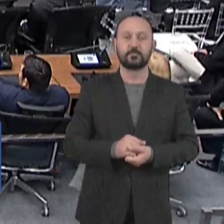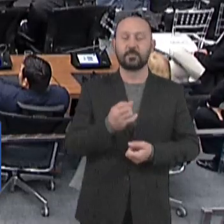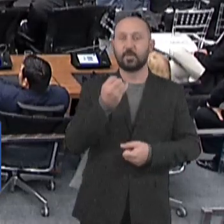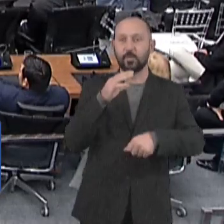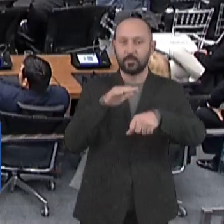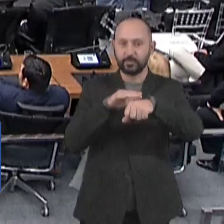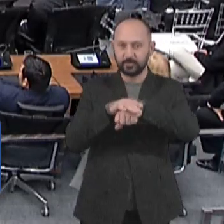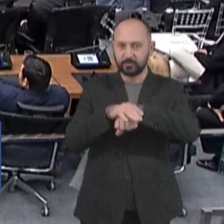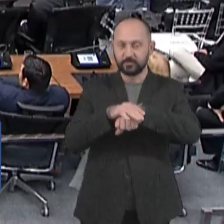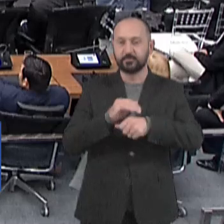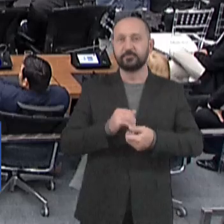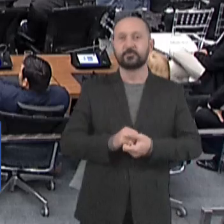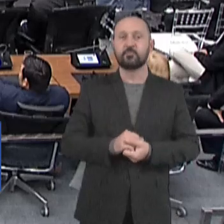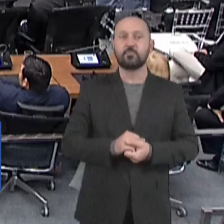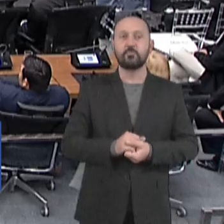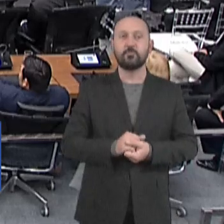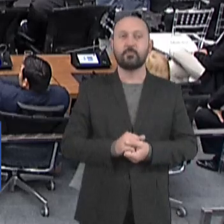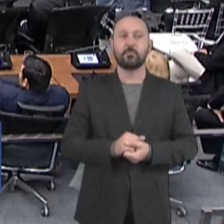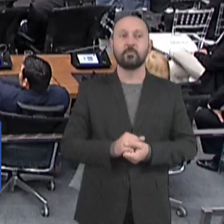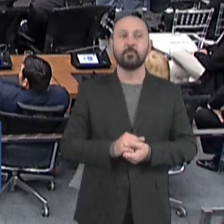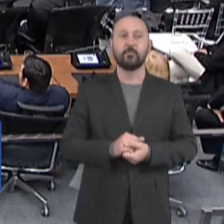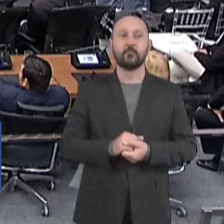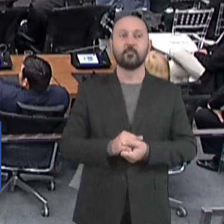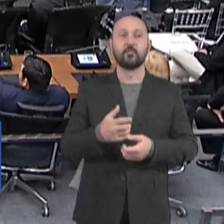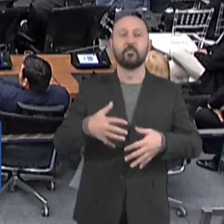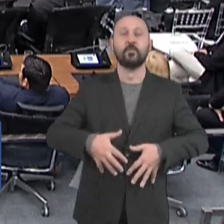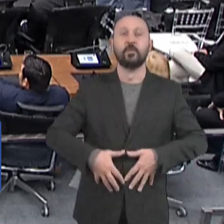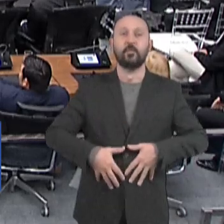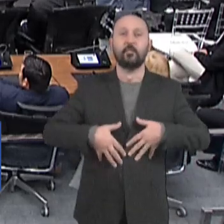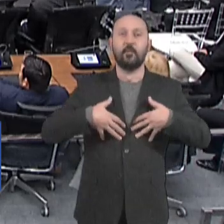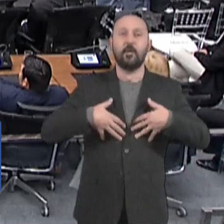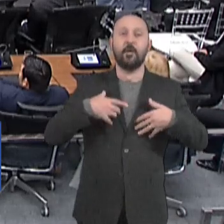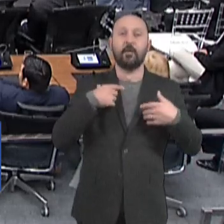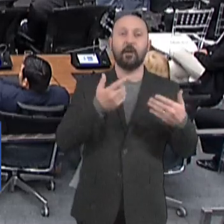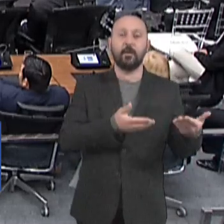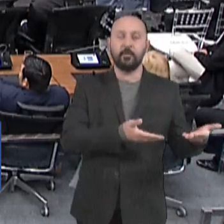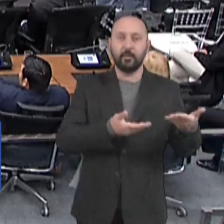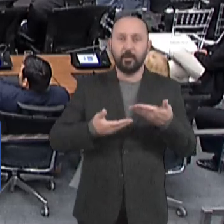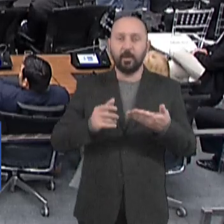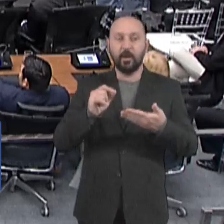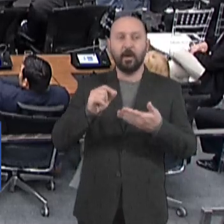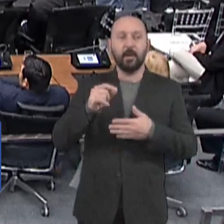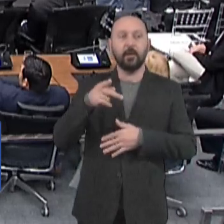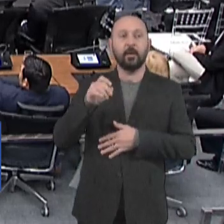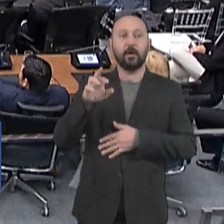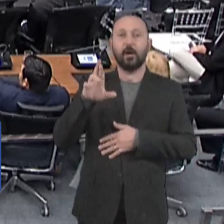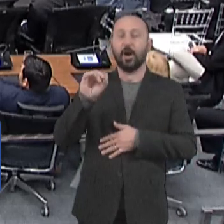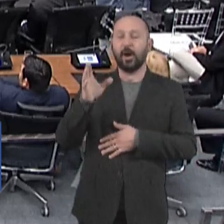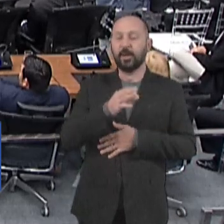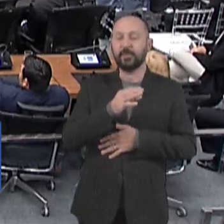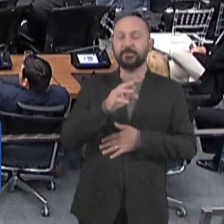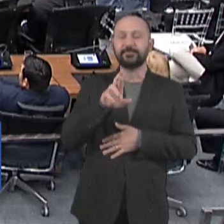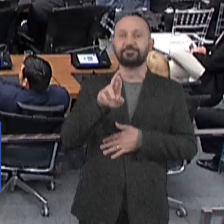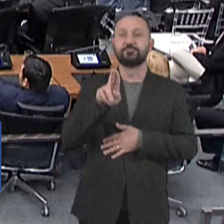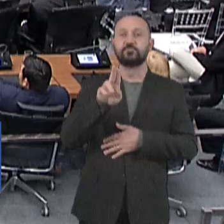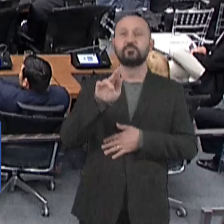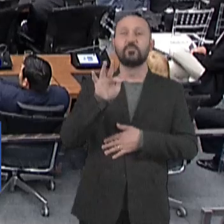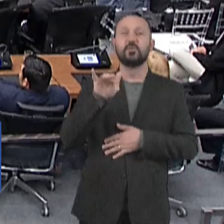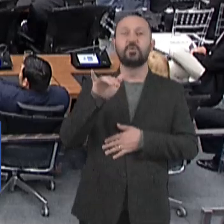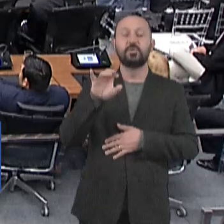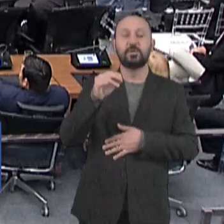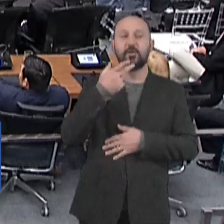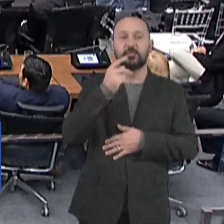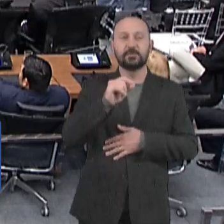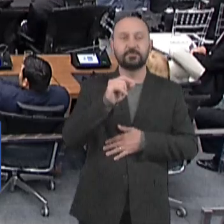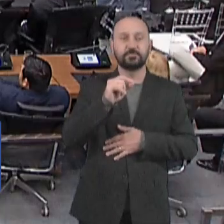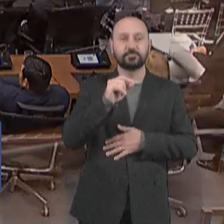Boa noite. Expresso minha alegria por receber essa comenda do Pedro Rufino e dizer que